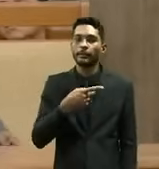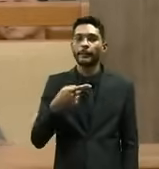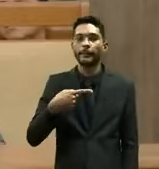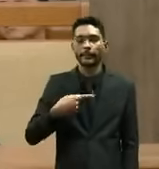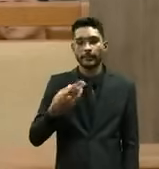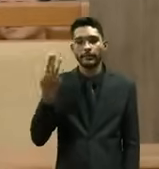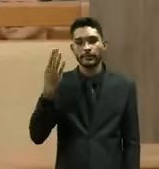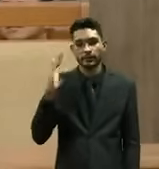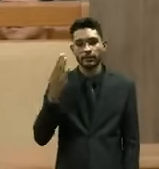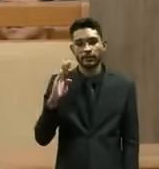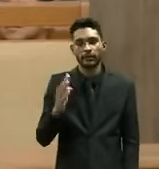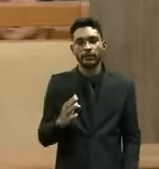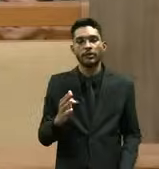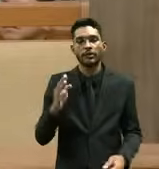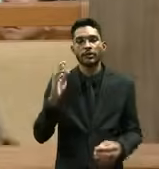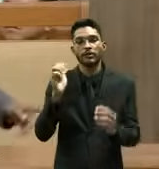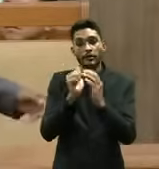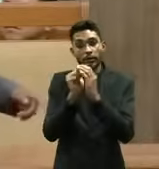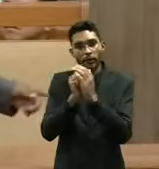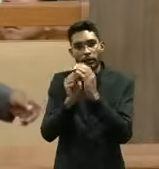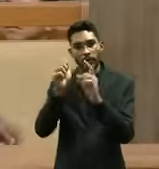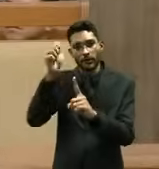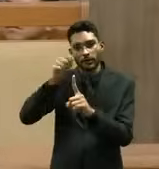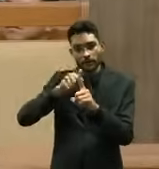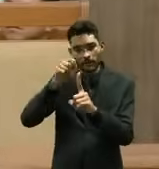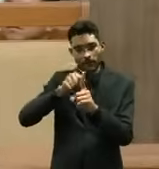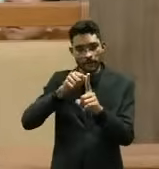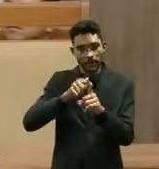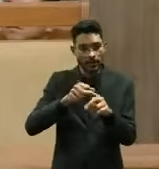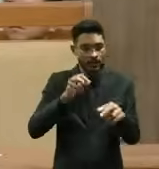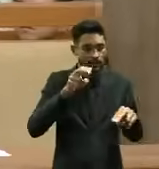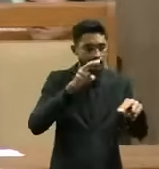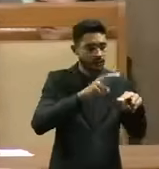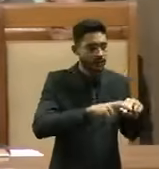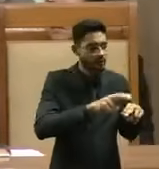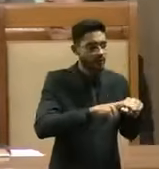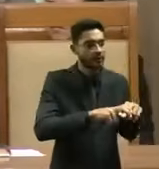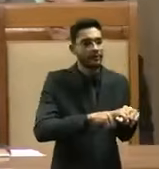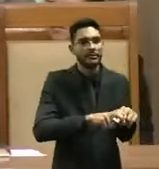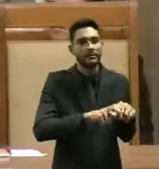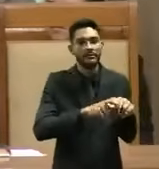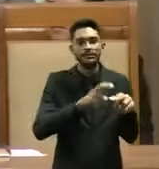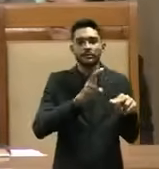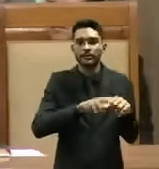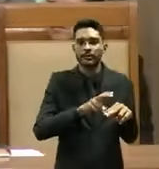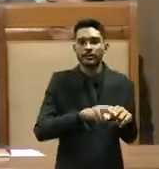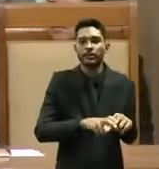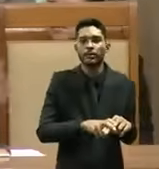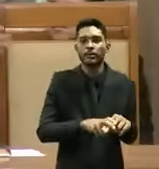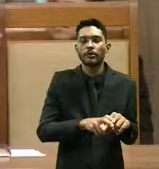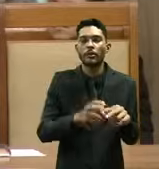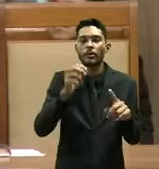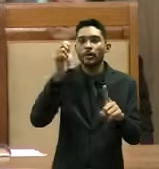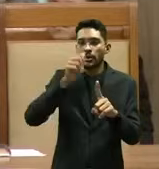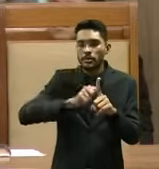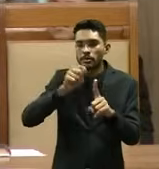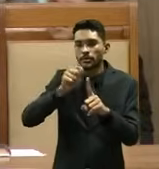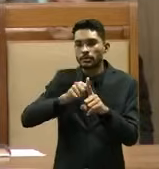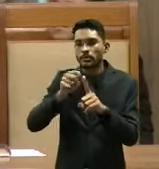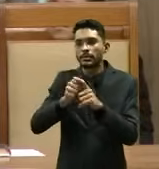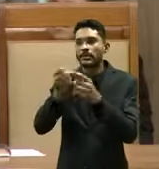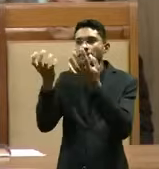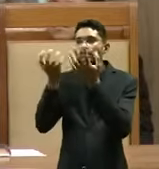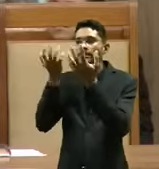manhã ele sentou na cadeira e ele disse para um amigo dele eu já estou estou com quase um mês buscando esse poder e não chega e você me falou que se eu